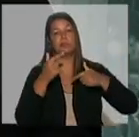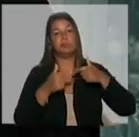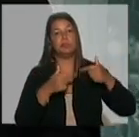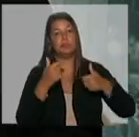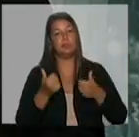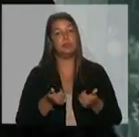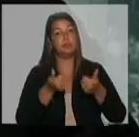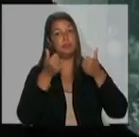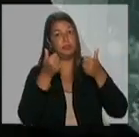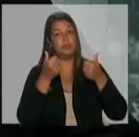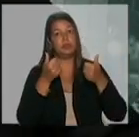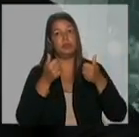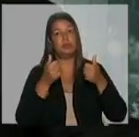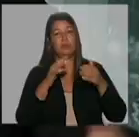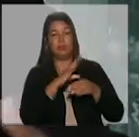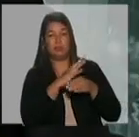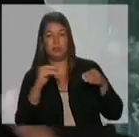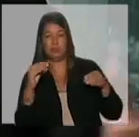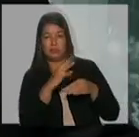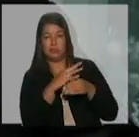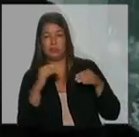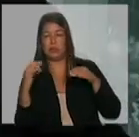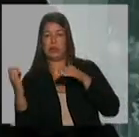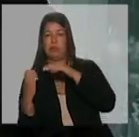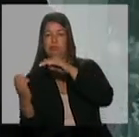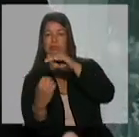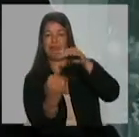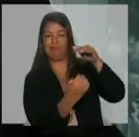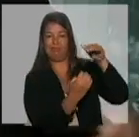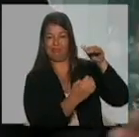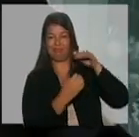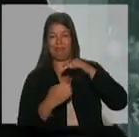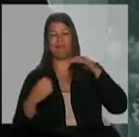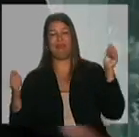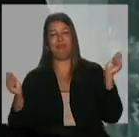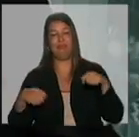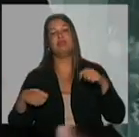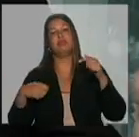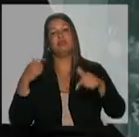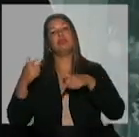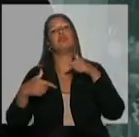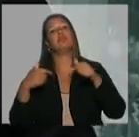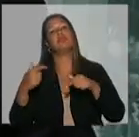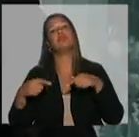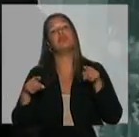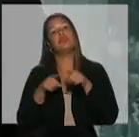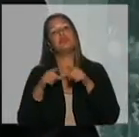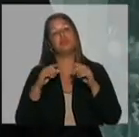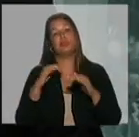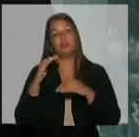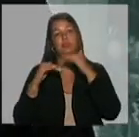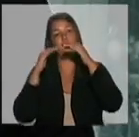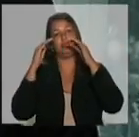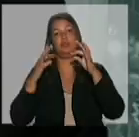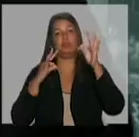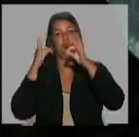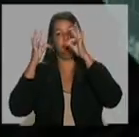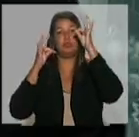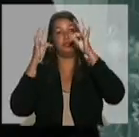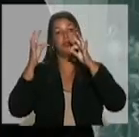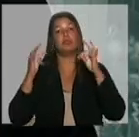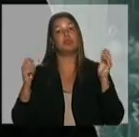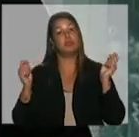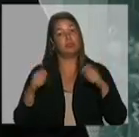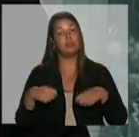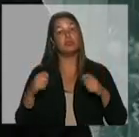demanda serviços, tem várias outras empresas que orbitam em torno dela e que geram emprego, geram renda, geram tecnologia, como o deputado